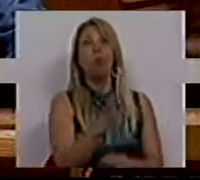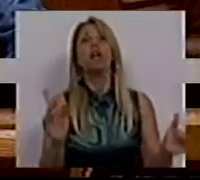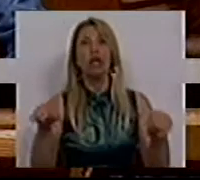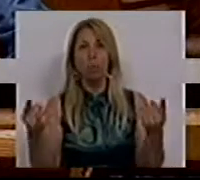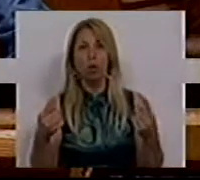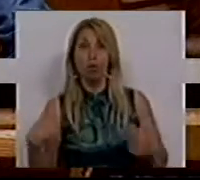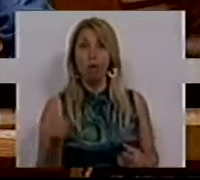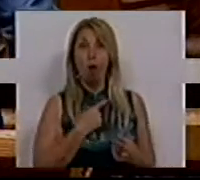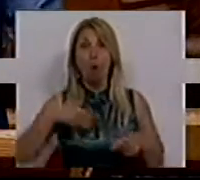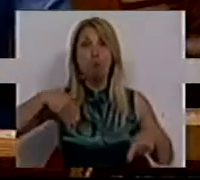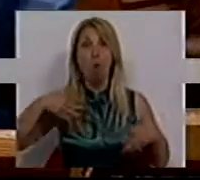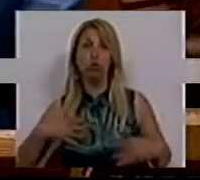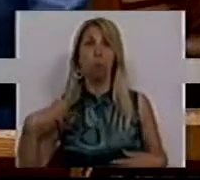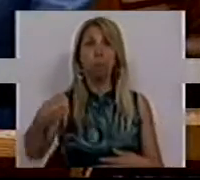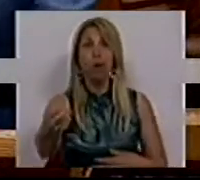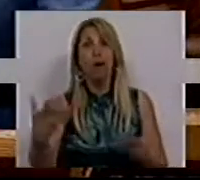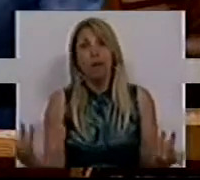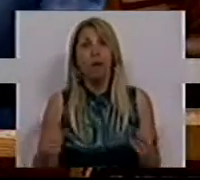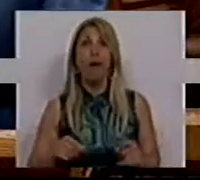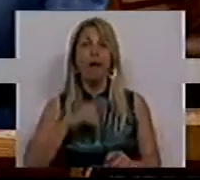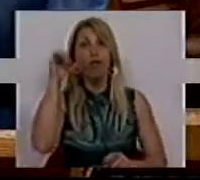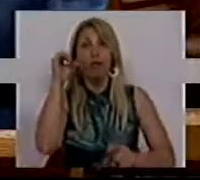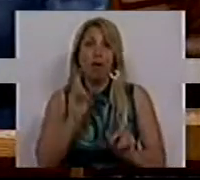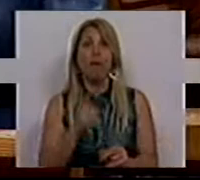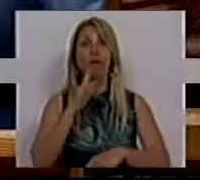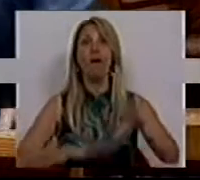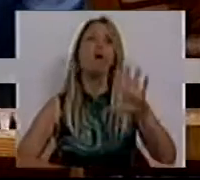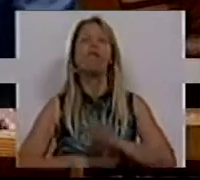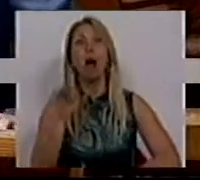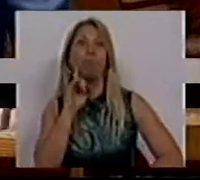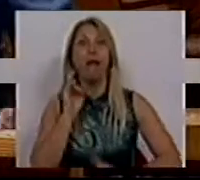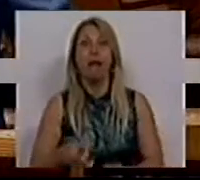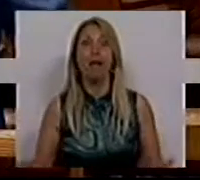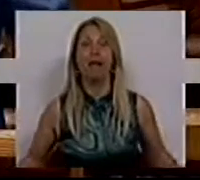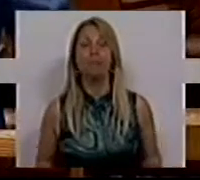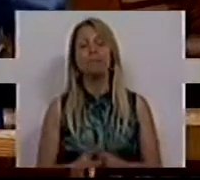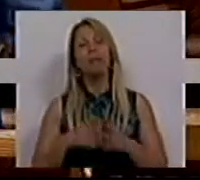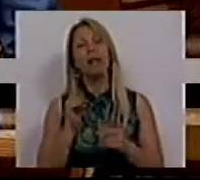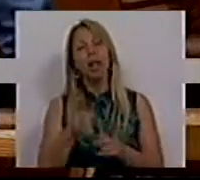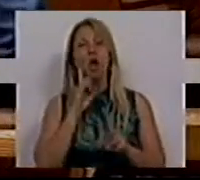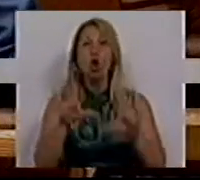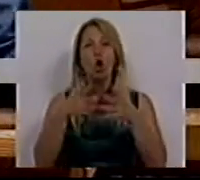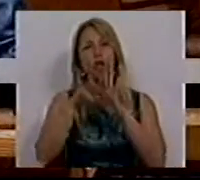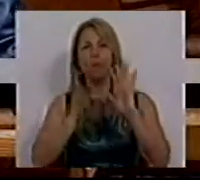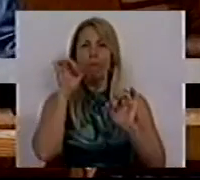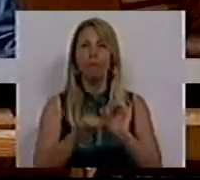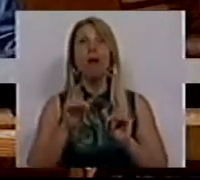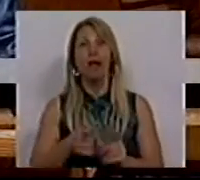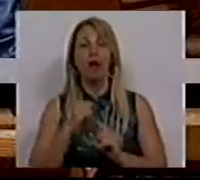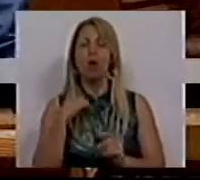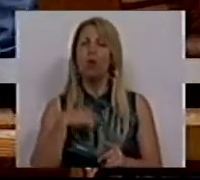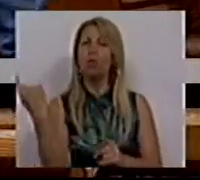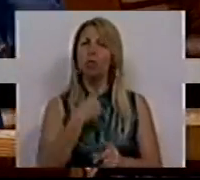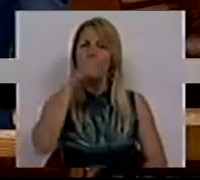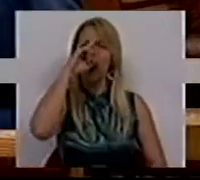salvaguarda que procura sempre. Este era o grupo do regime. Todos nós nos lembramos como eles participaram nos negócios